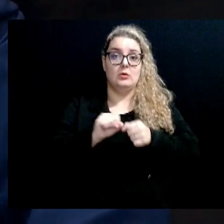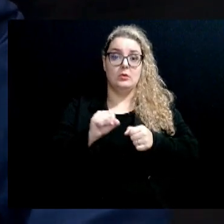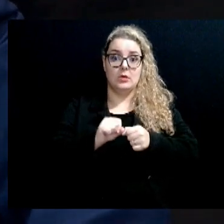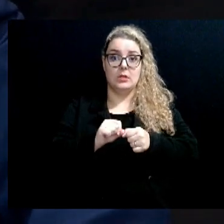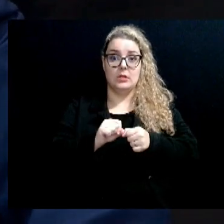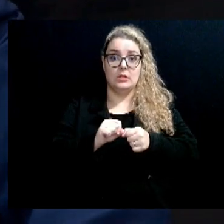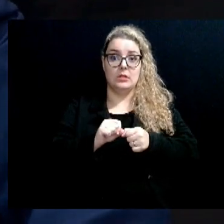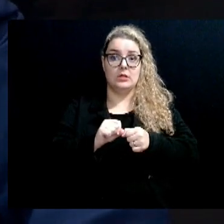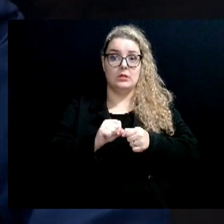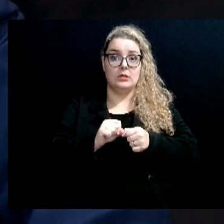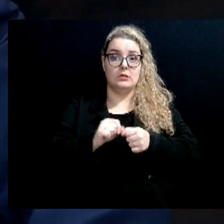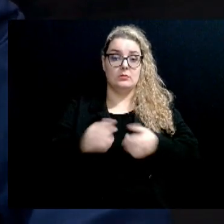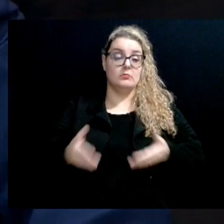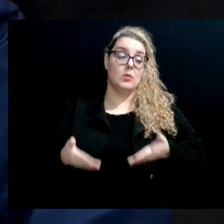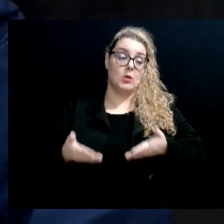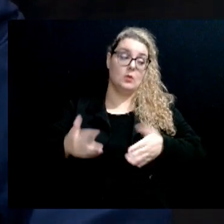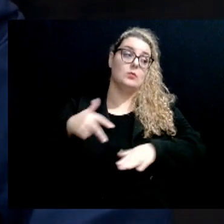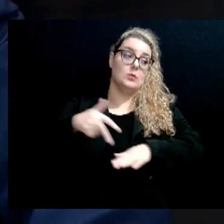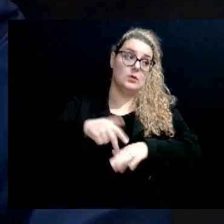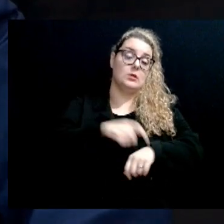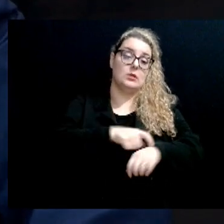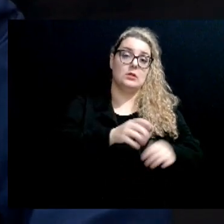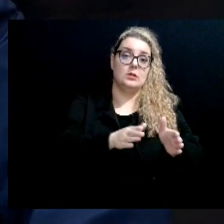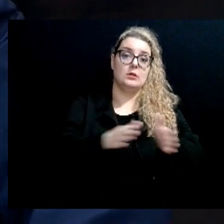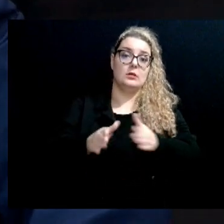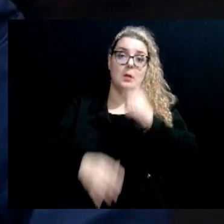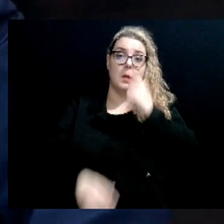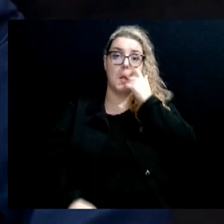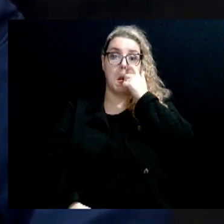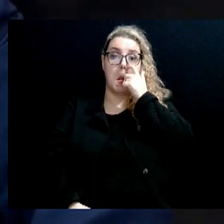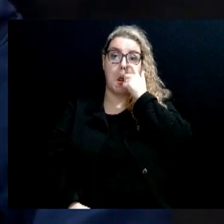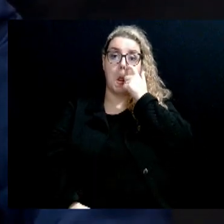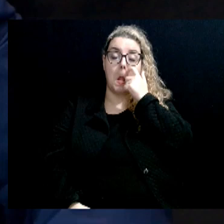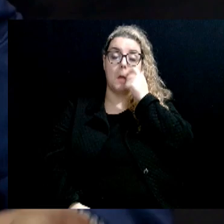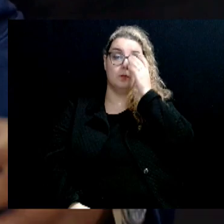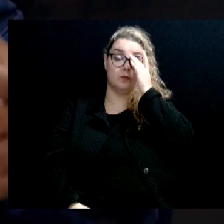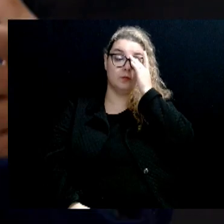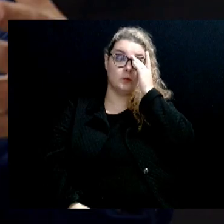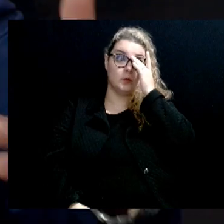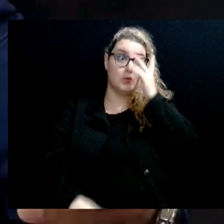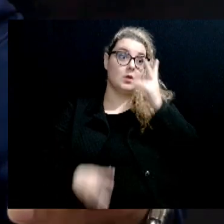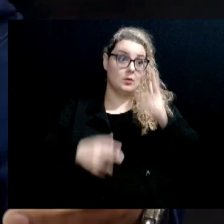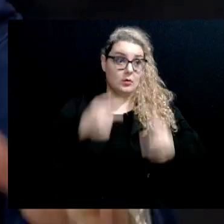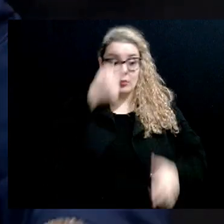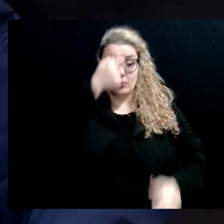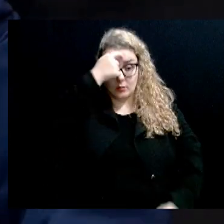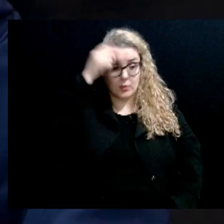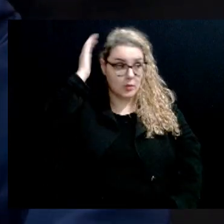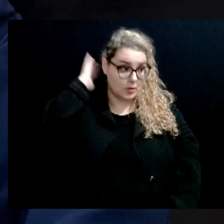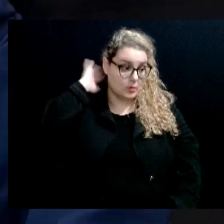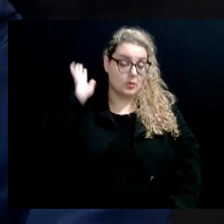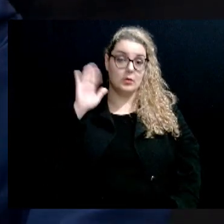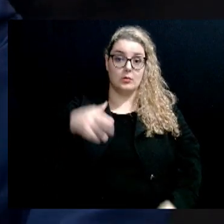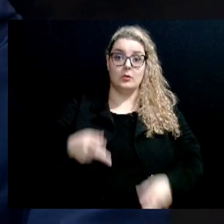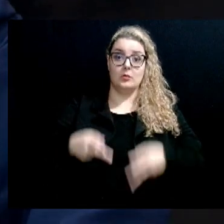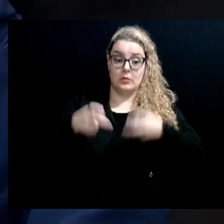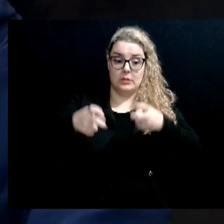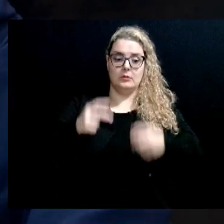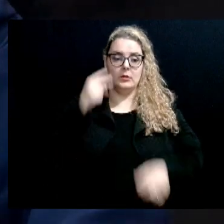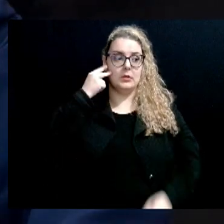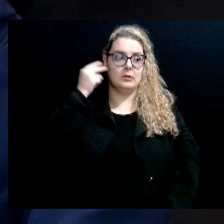coloque nessas situações. Então, como isso é inconsciente, e quando você vai perceber que essas